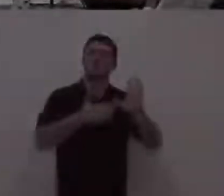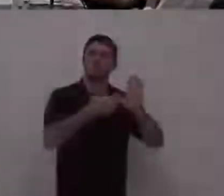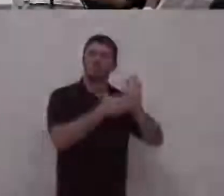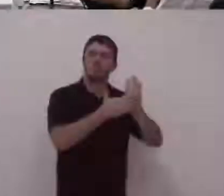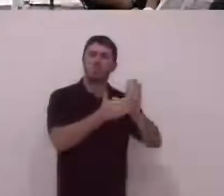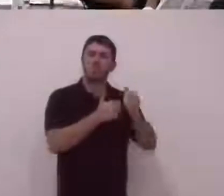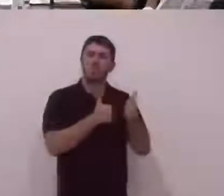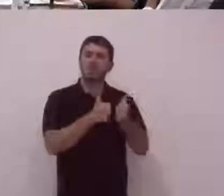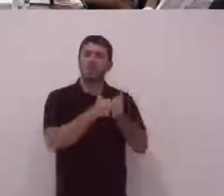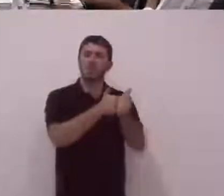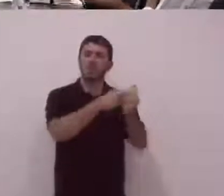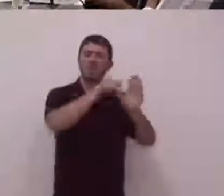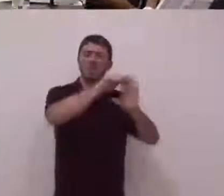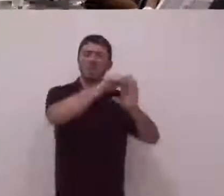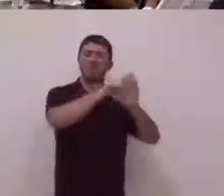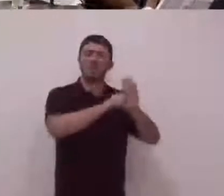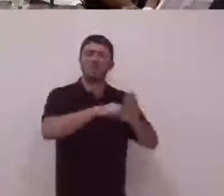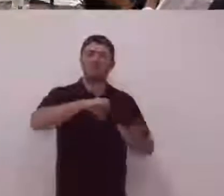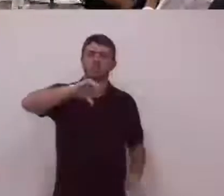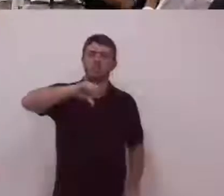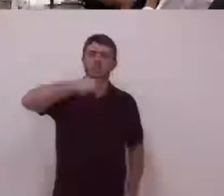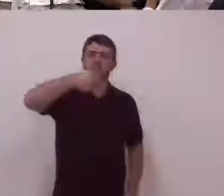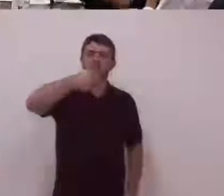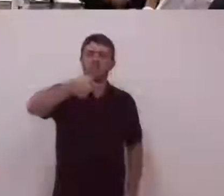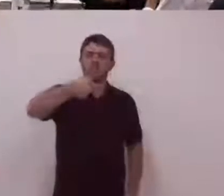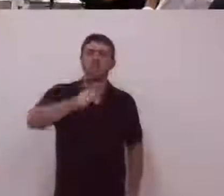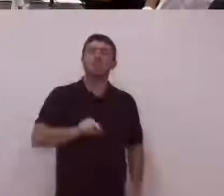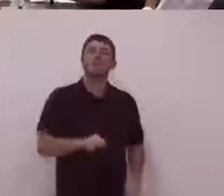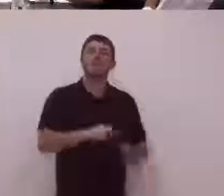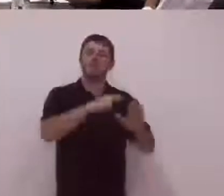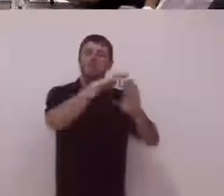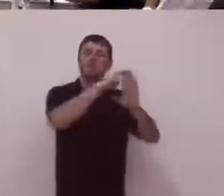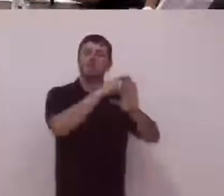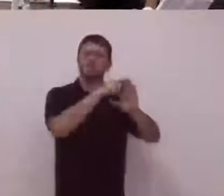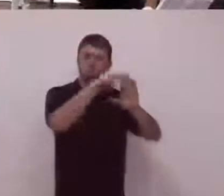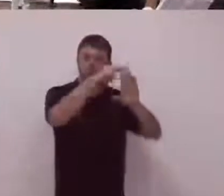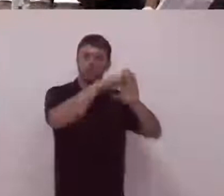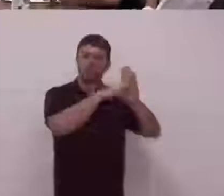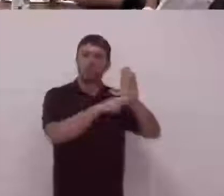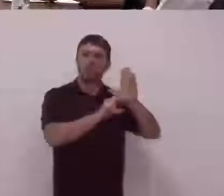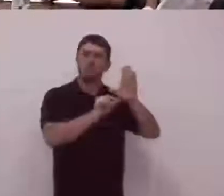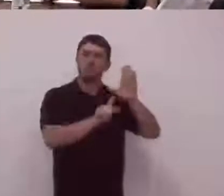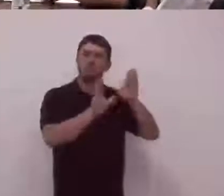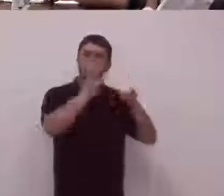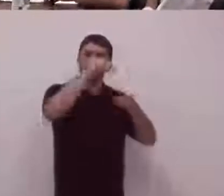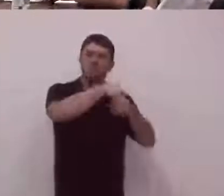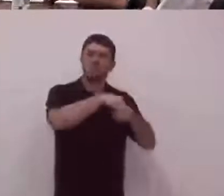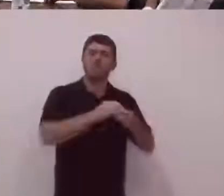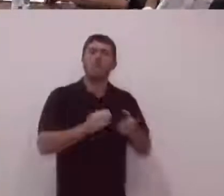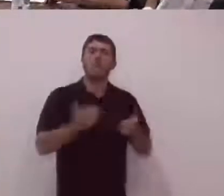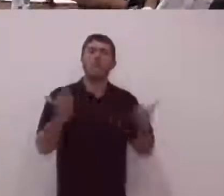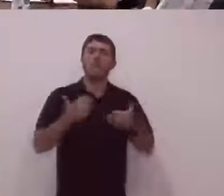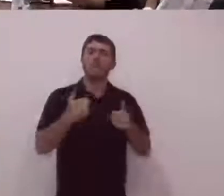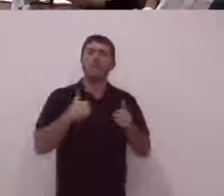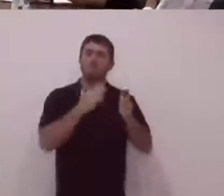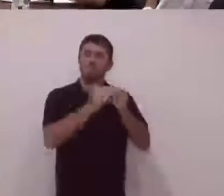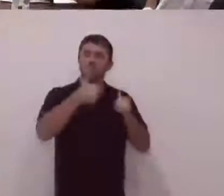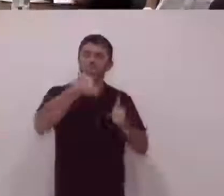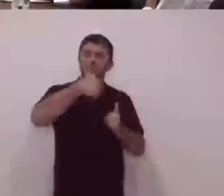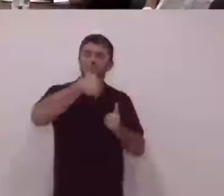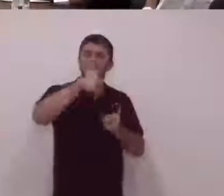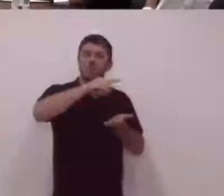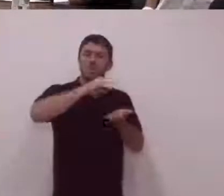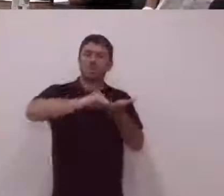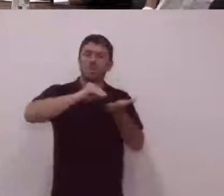Com o artigo 97 do Regimento Interno, damos início à fase da hora do dia. Solicito ao primeiro secretário que proceda a leitura da